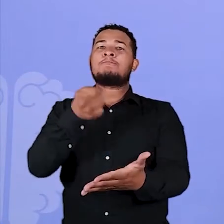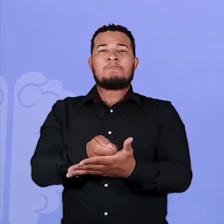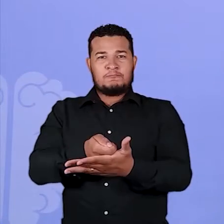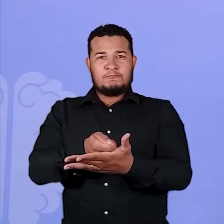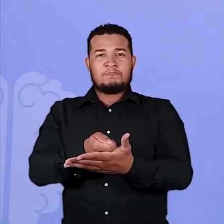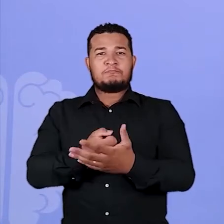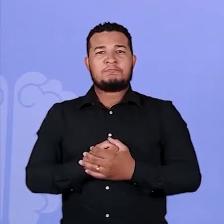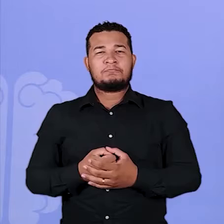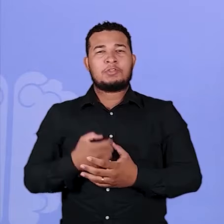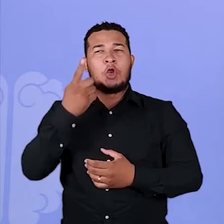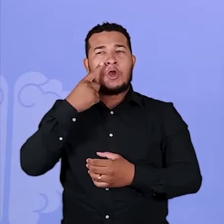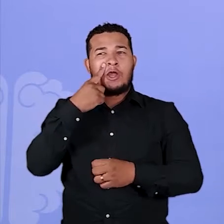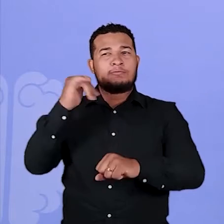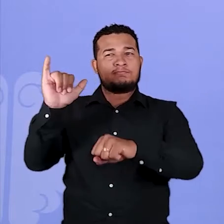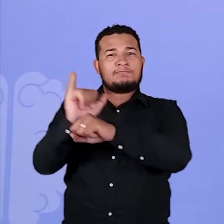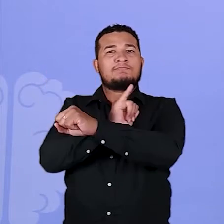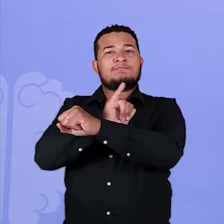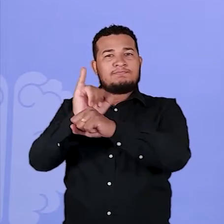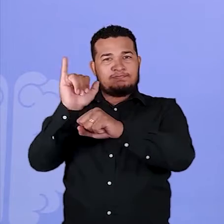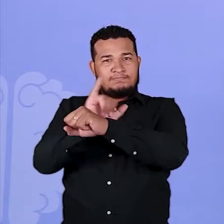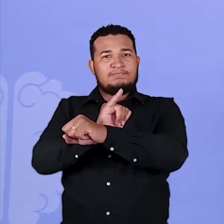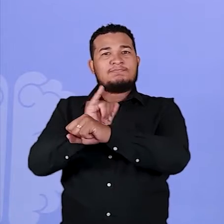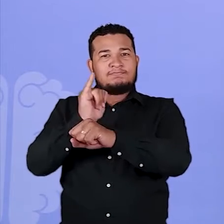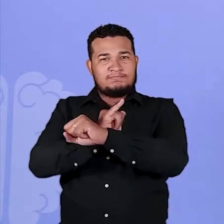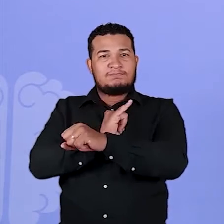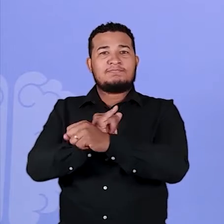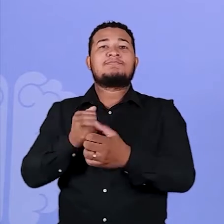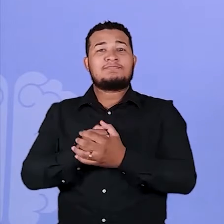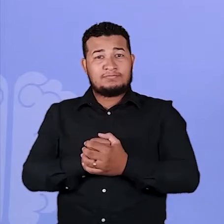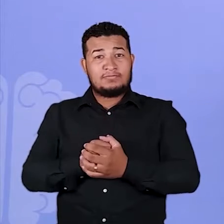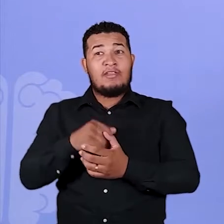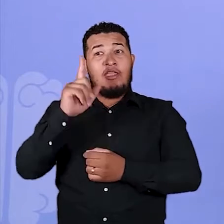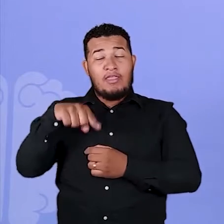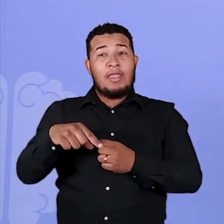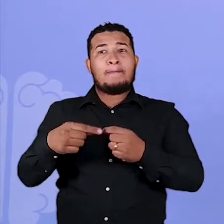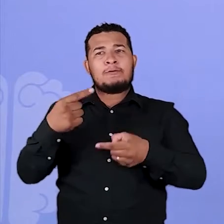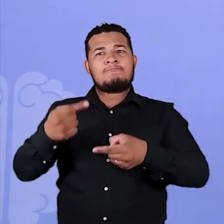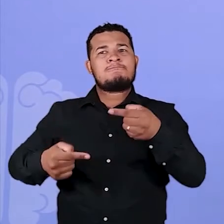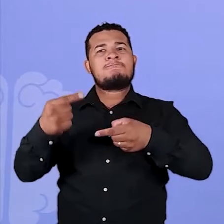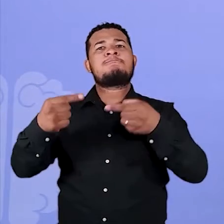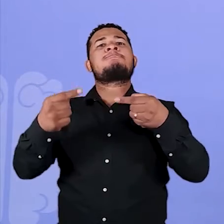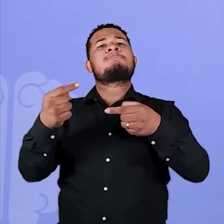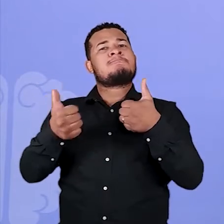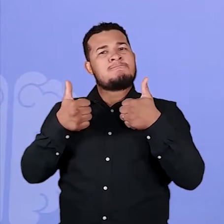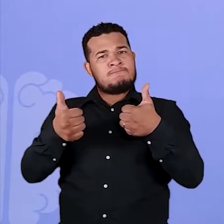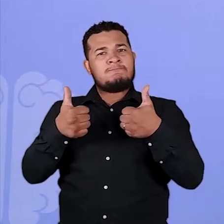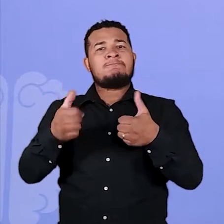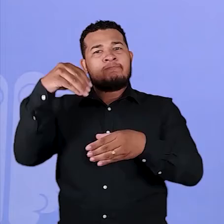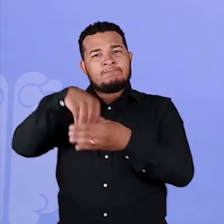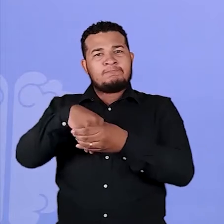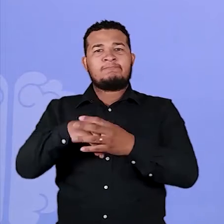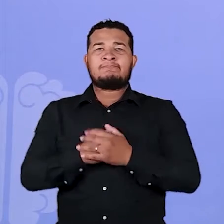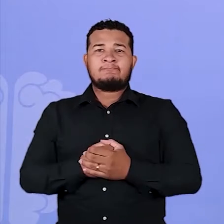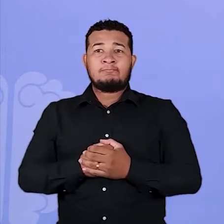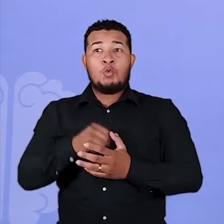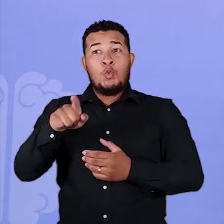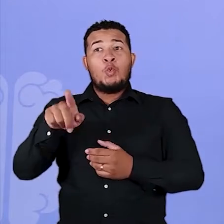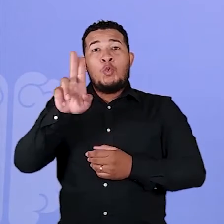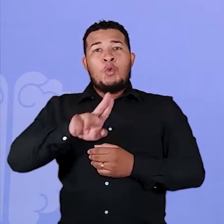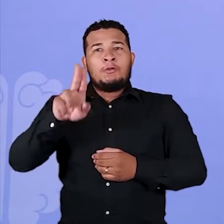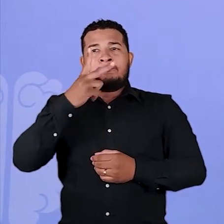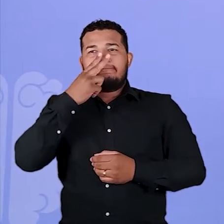colônia. Então, olhem a estratégia que Maquiavel descreve como uma estratégia bem-sucedida na política. Você